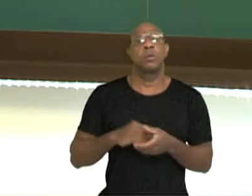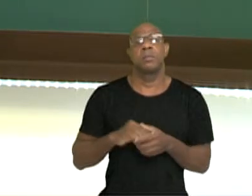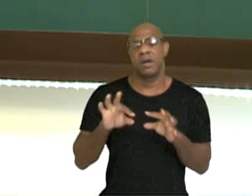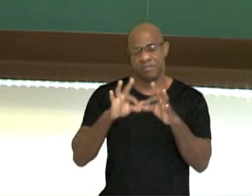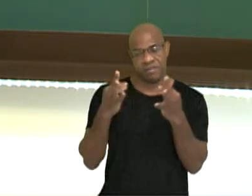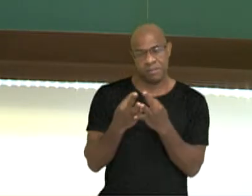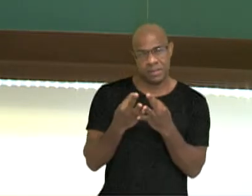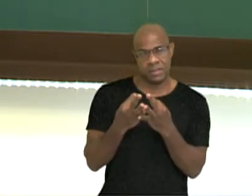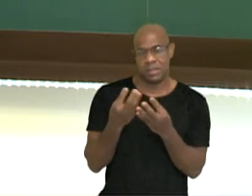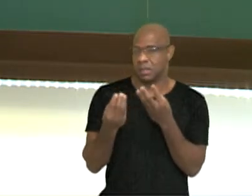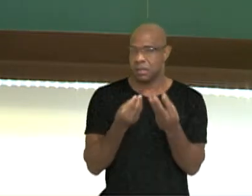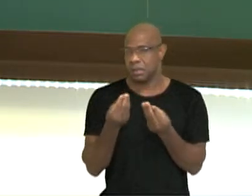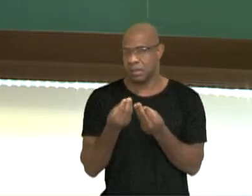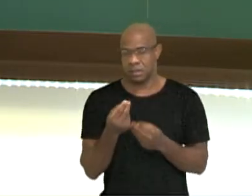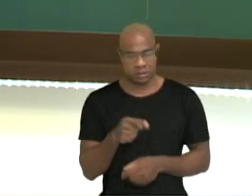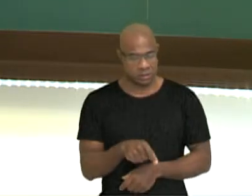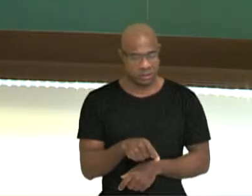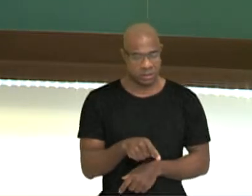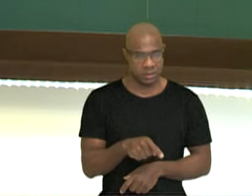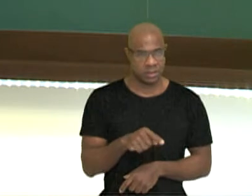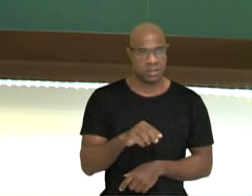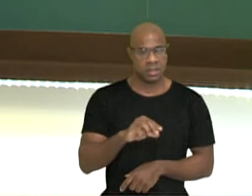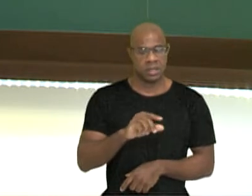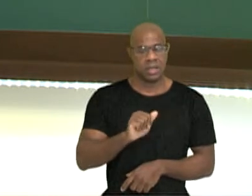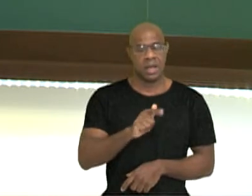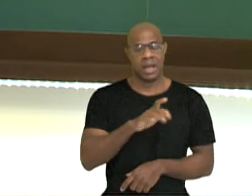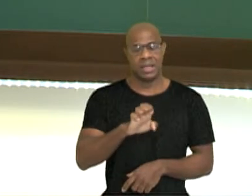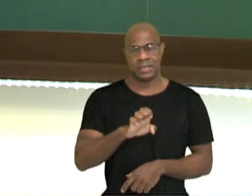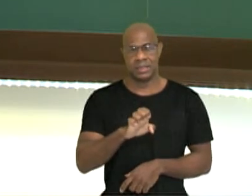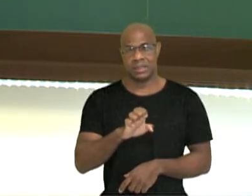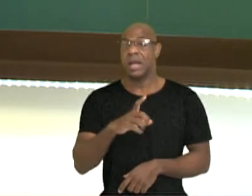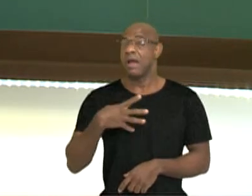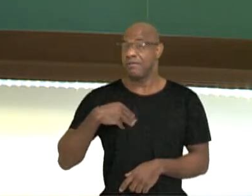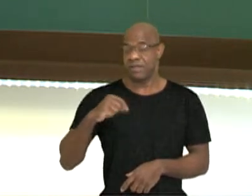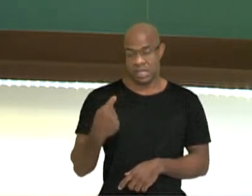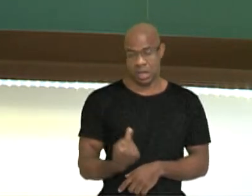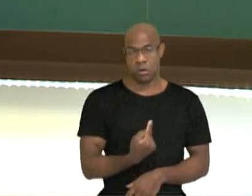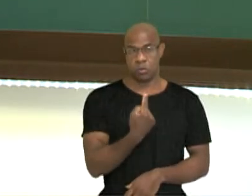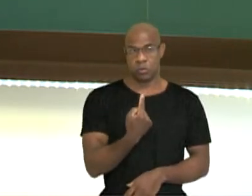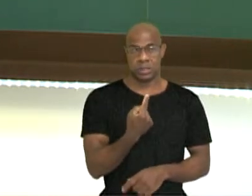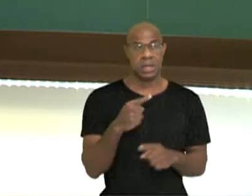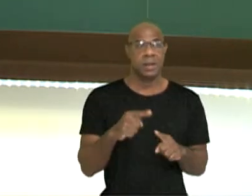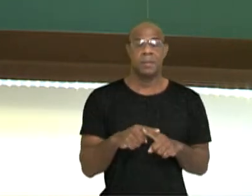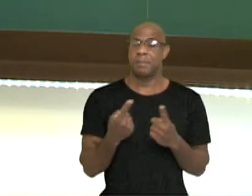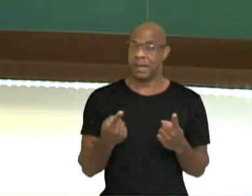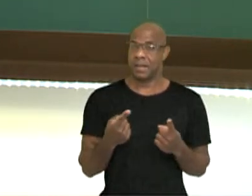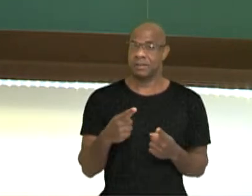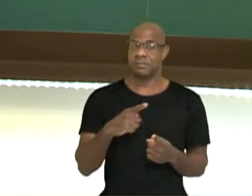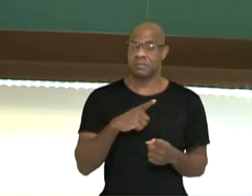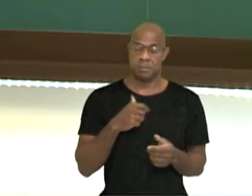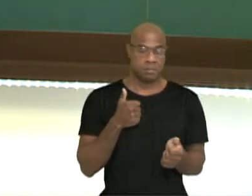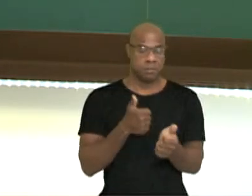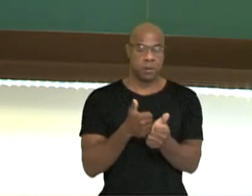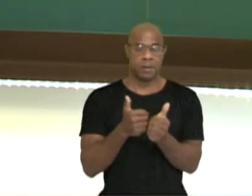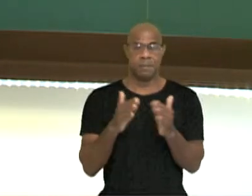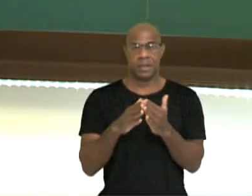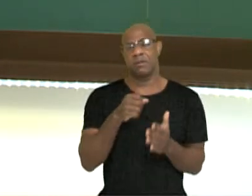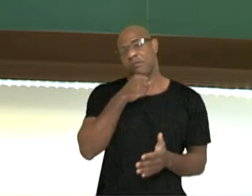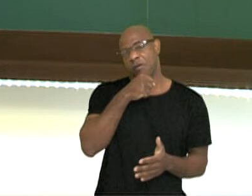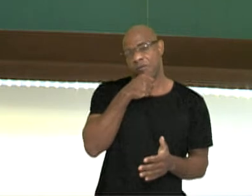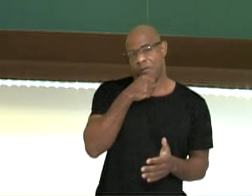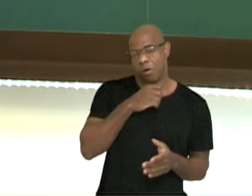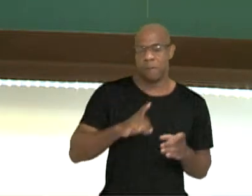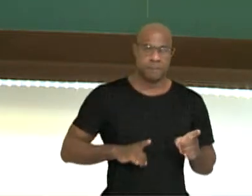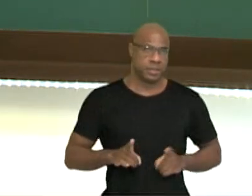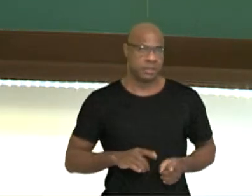família da Alice? Como é que era? A Alice, ela era filha única, né? Mas ela morava perto da avó e do